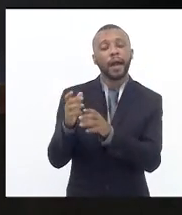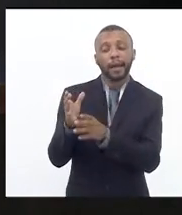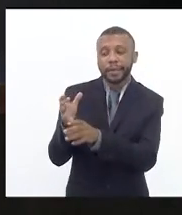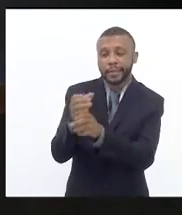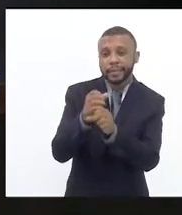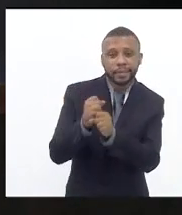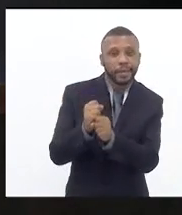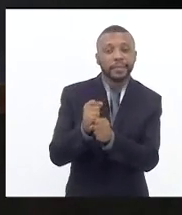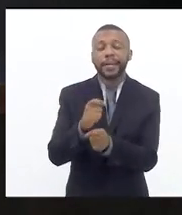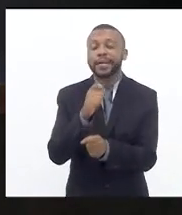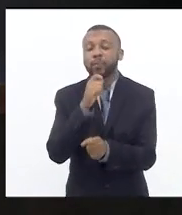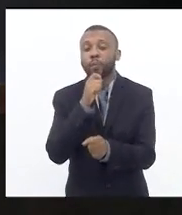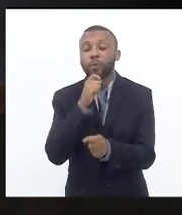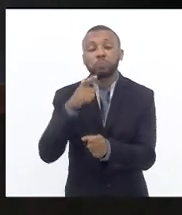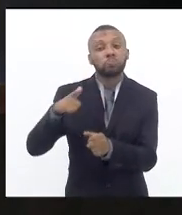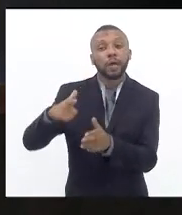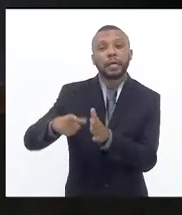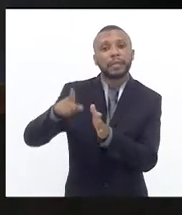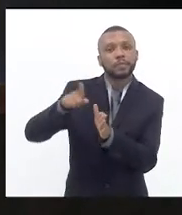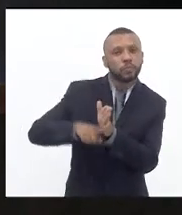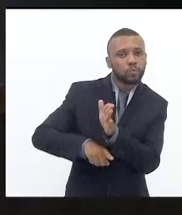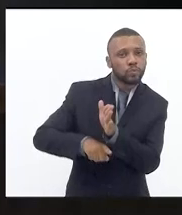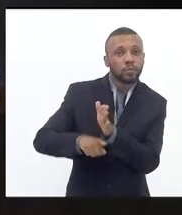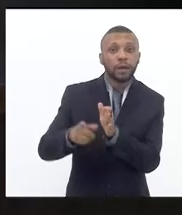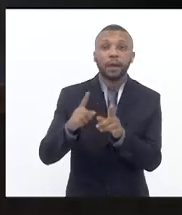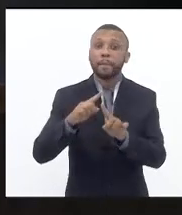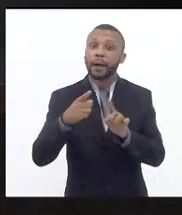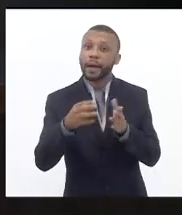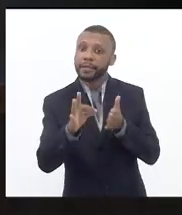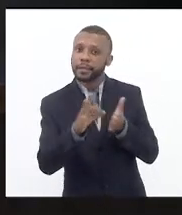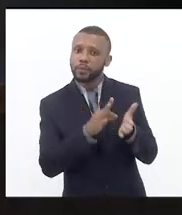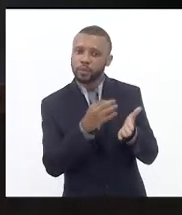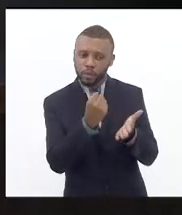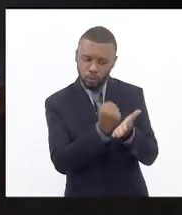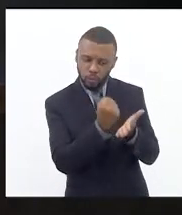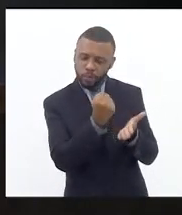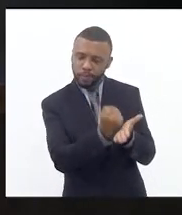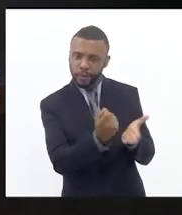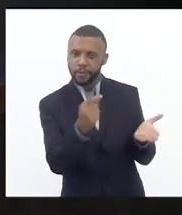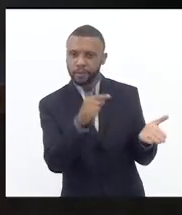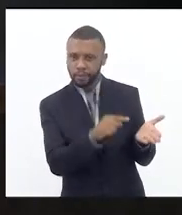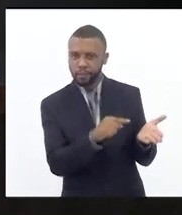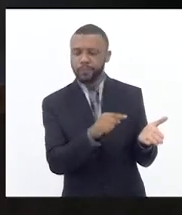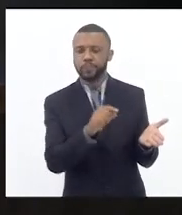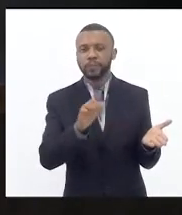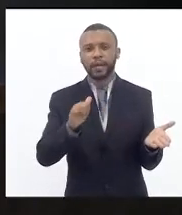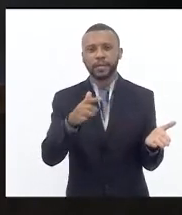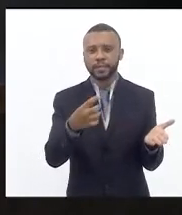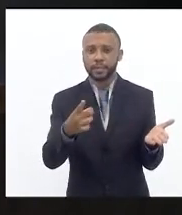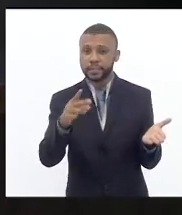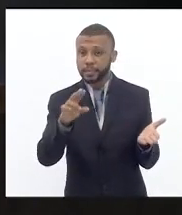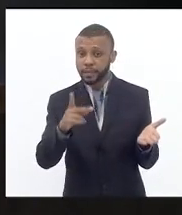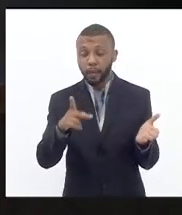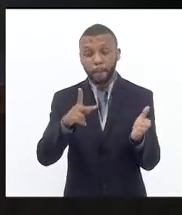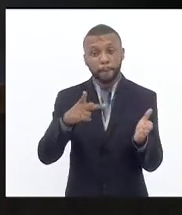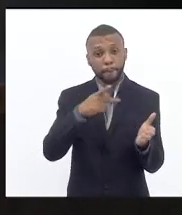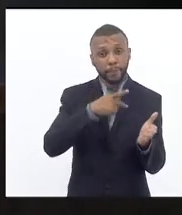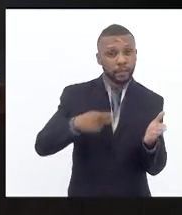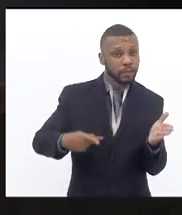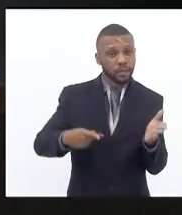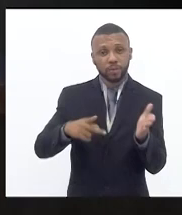e tem assinatura do convênio que já que foi dito pelo Alexandre o presidente do sindicato dos auditores fiscais